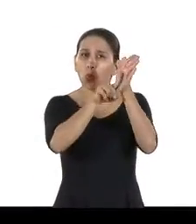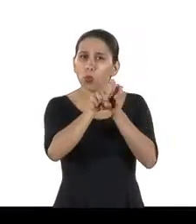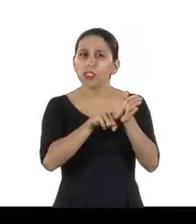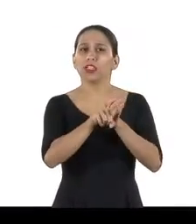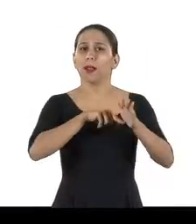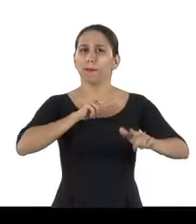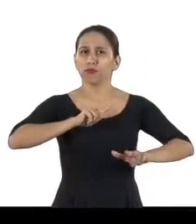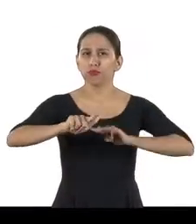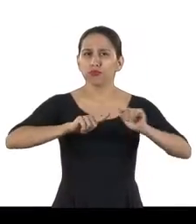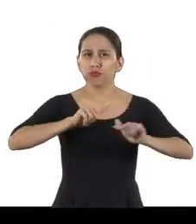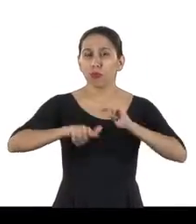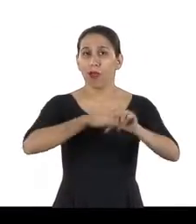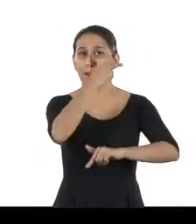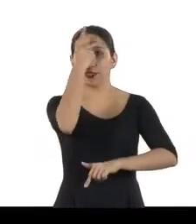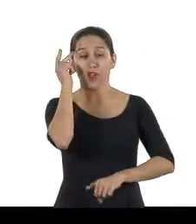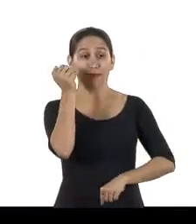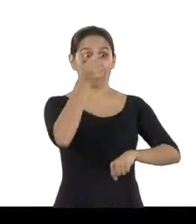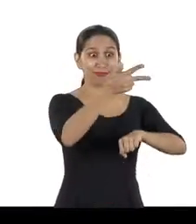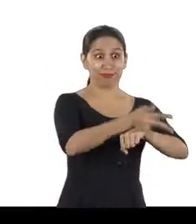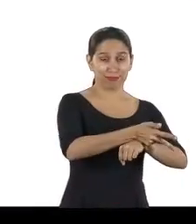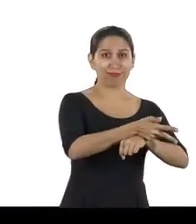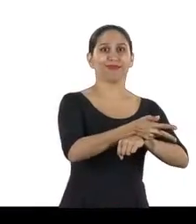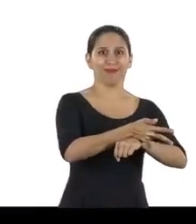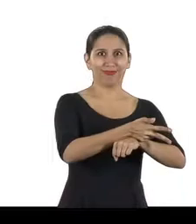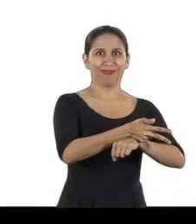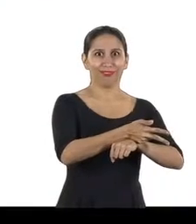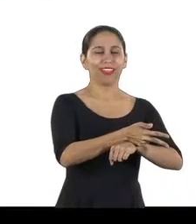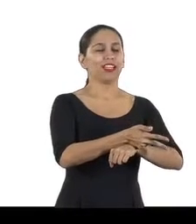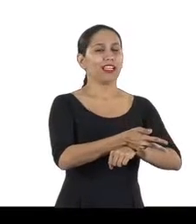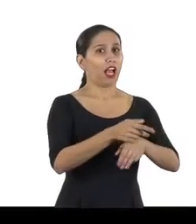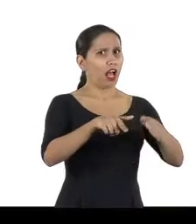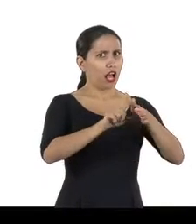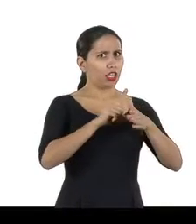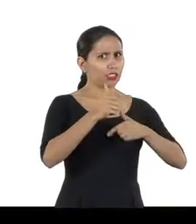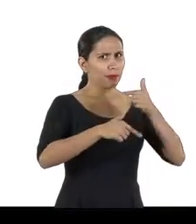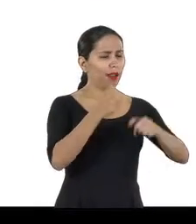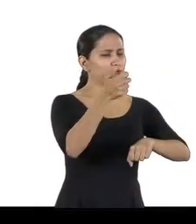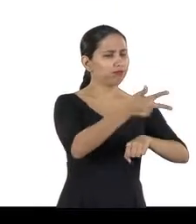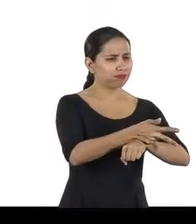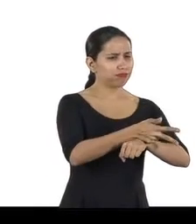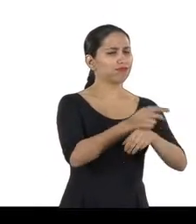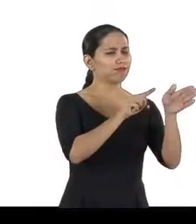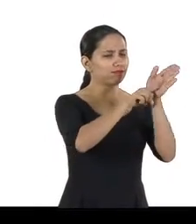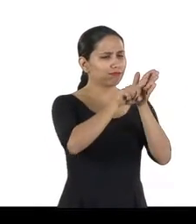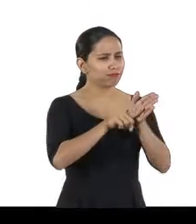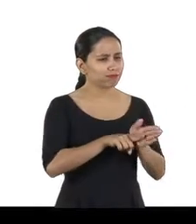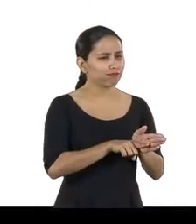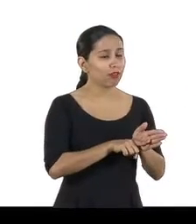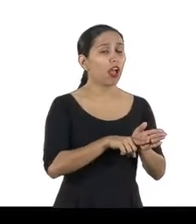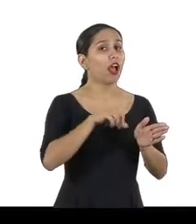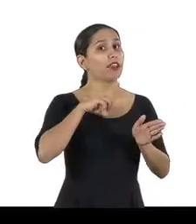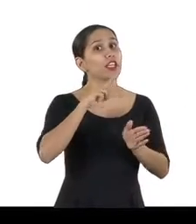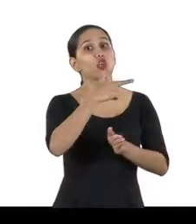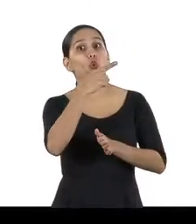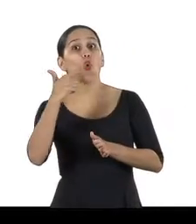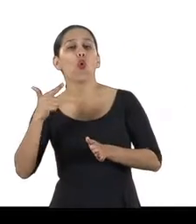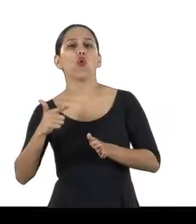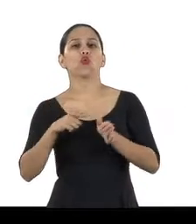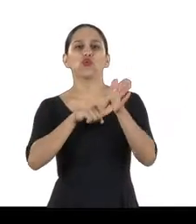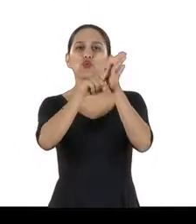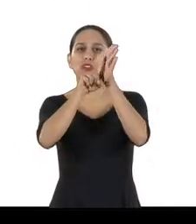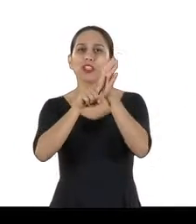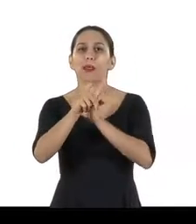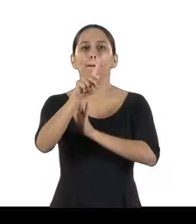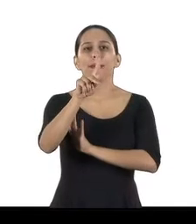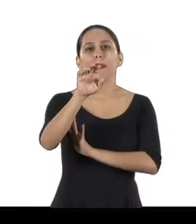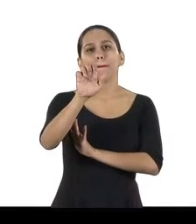novo trabalhador contratado antes das atividades começarem. Agora, os exames periódicos são feitos em intervalos de até dois anos.